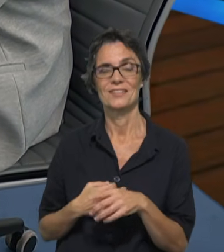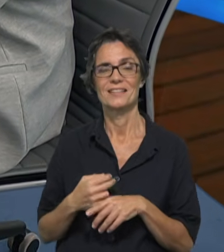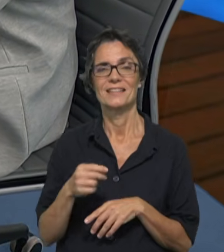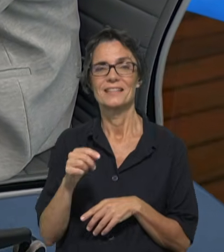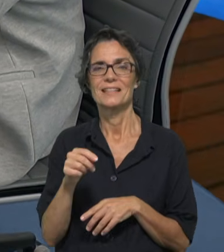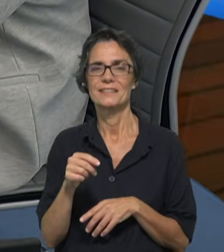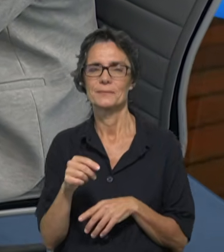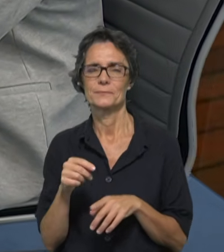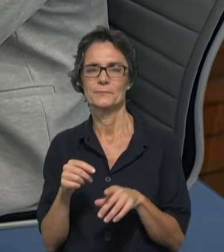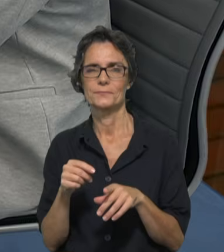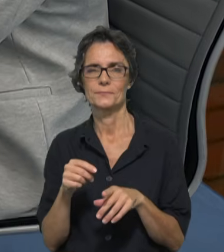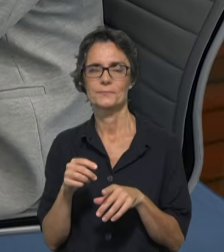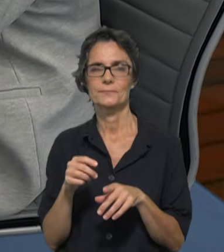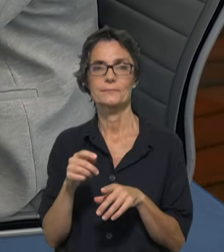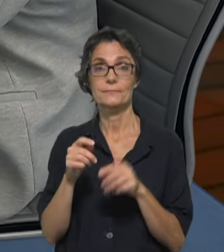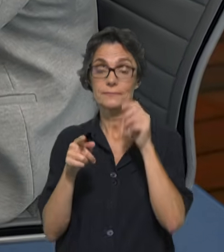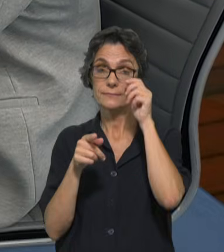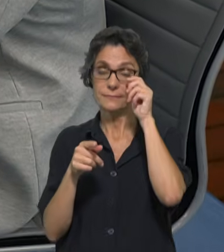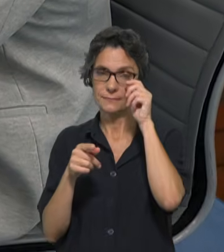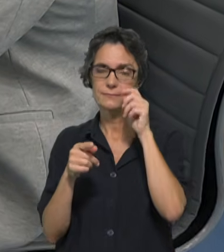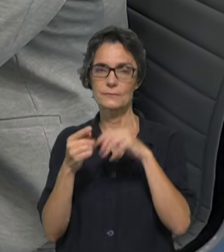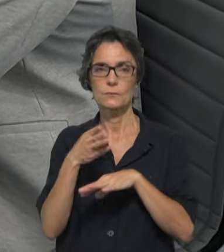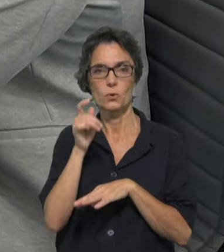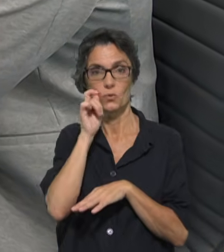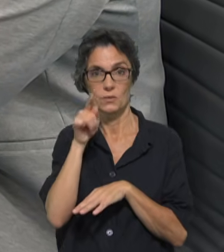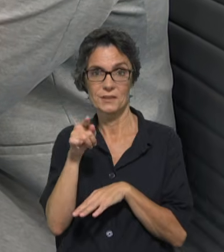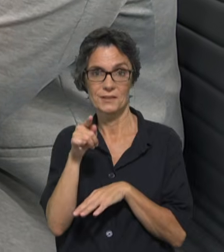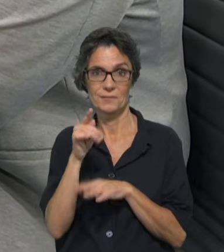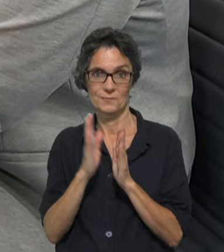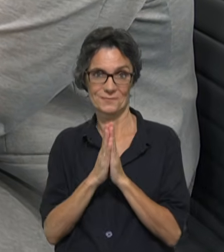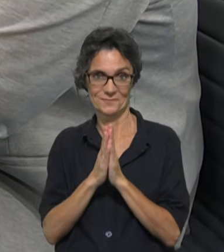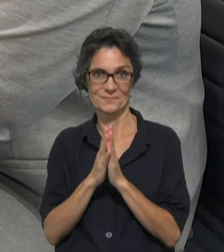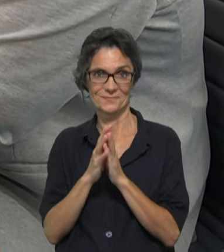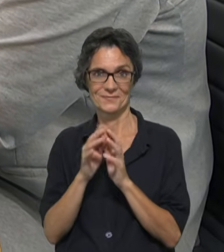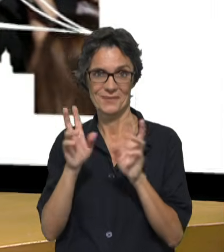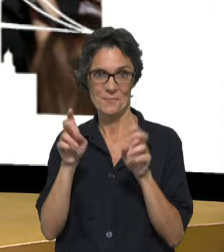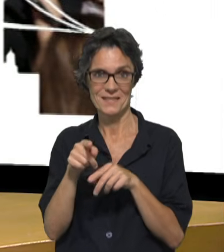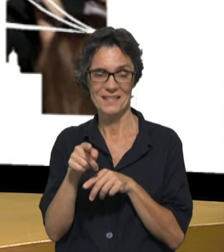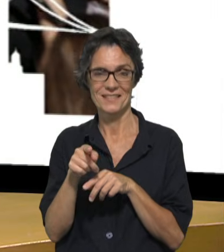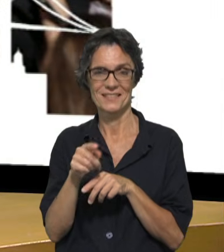que a Pastoral de Turismo de Portugal também dirige para este dia. Já lá iremos também a ela.